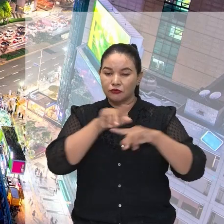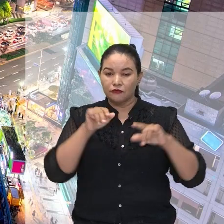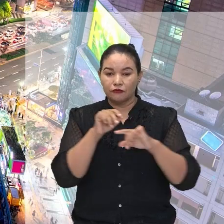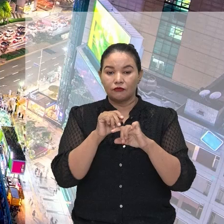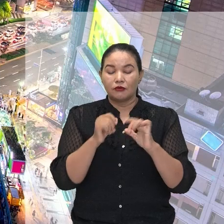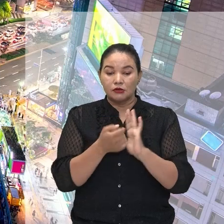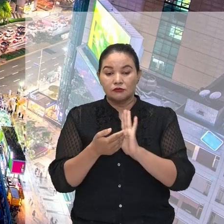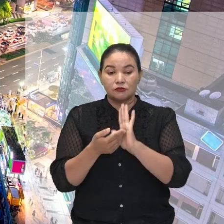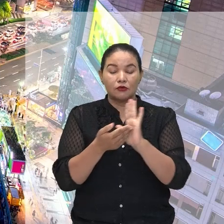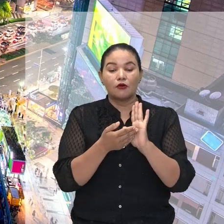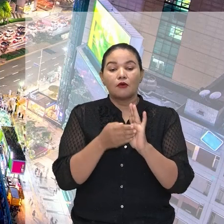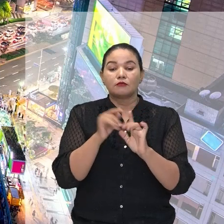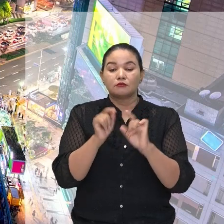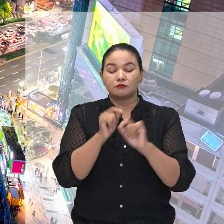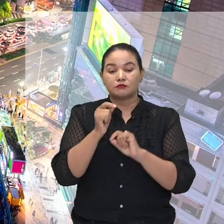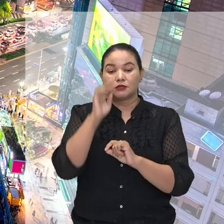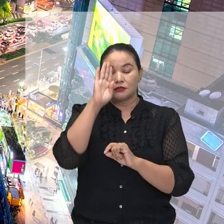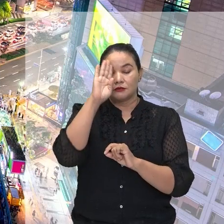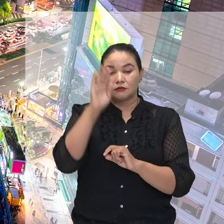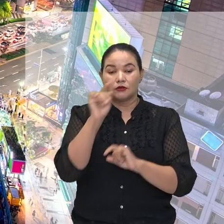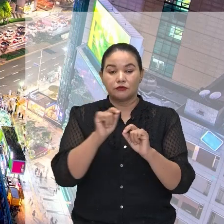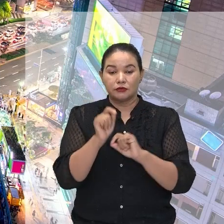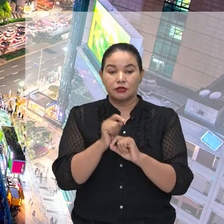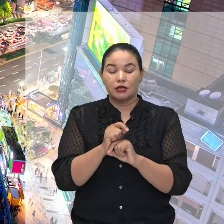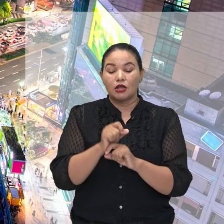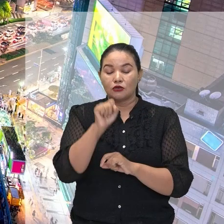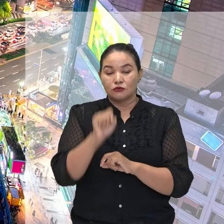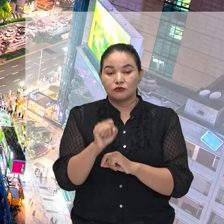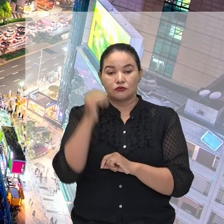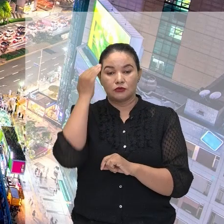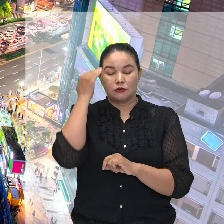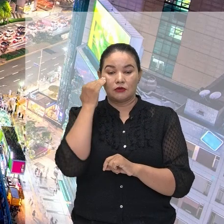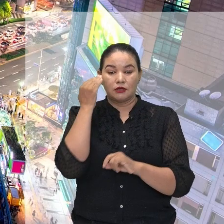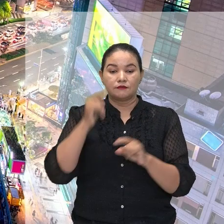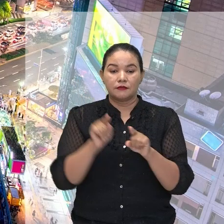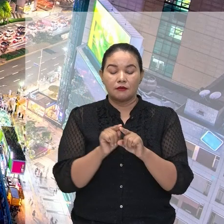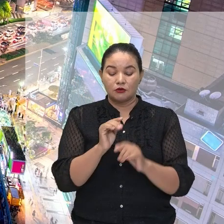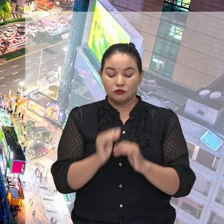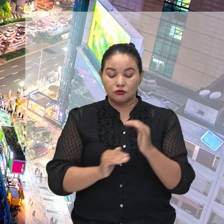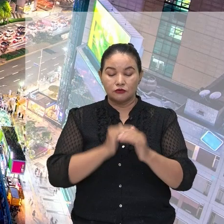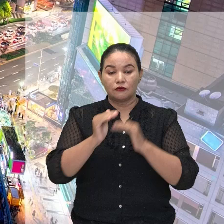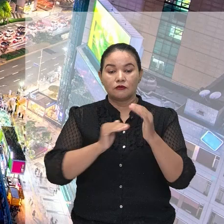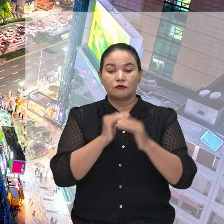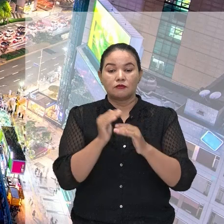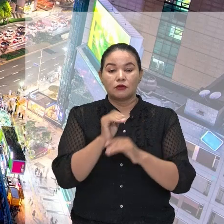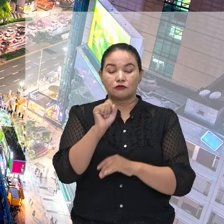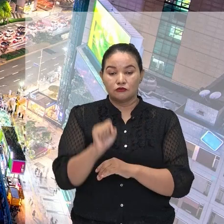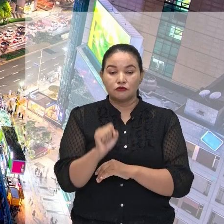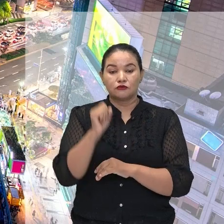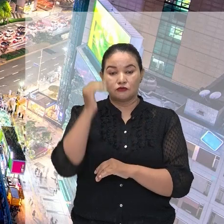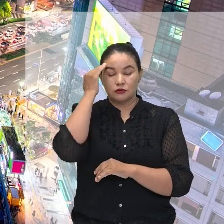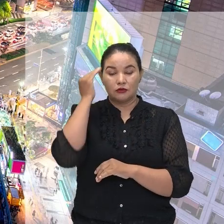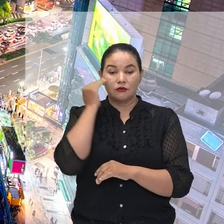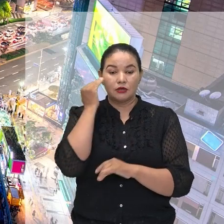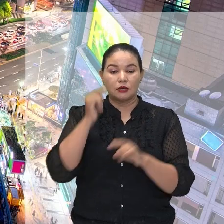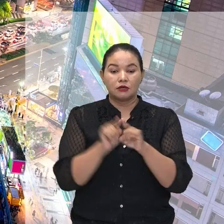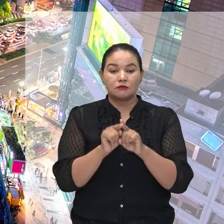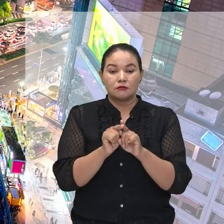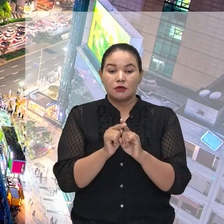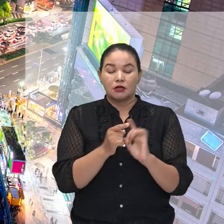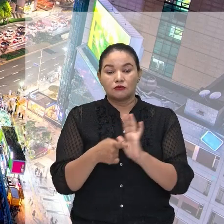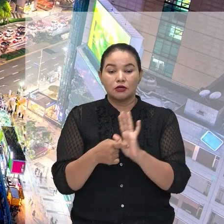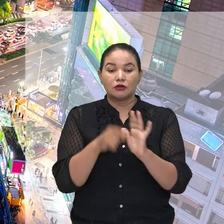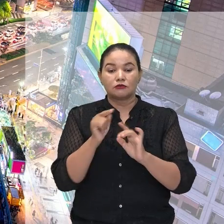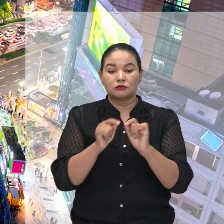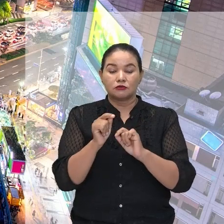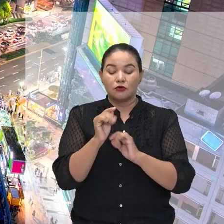são sul-coreanas, tá? Agora, o desenvolvimento econômico sul-coreano, gente, decorreu principalmente do modelo econômico